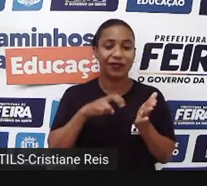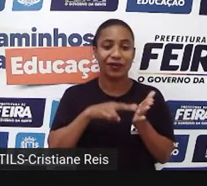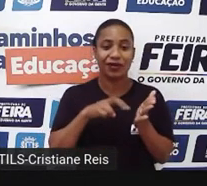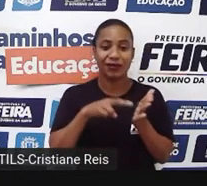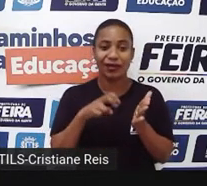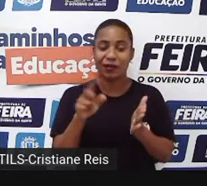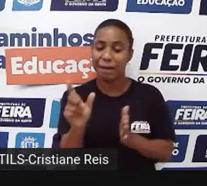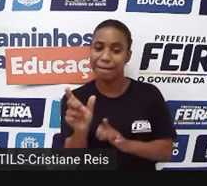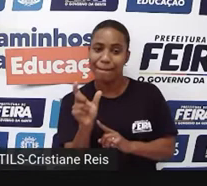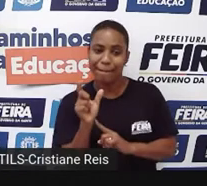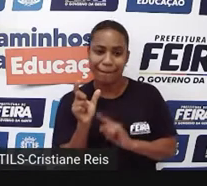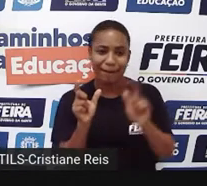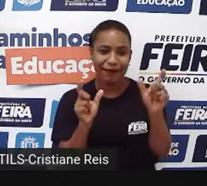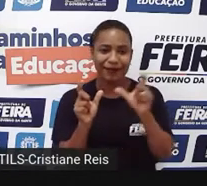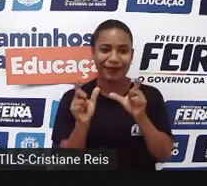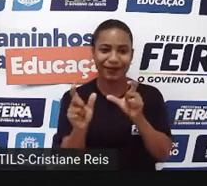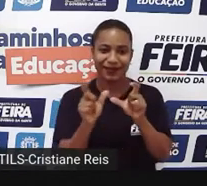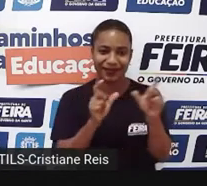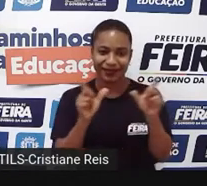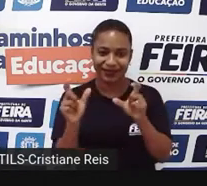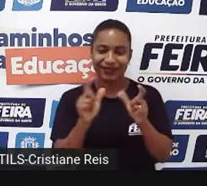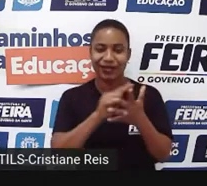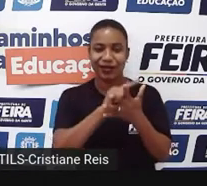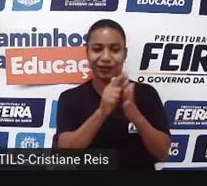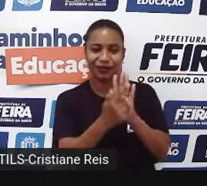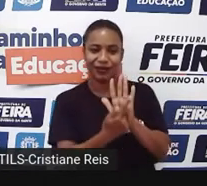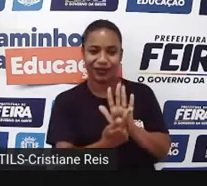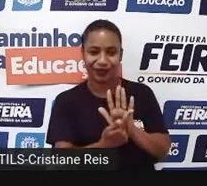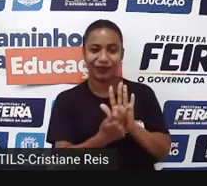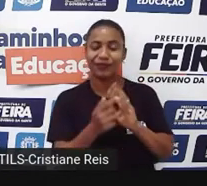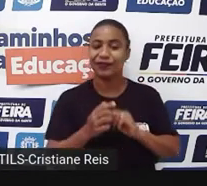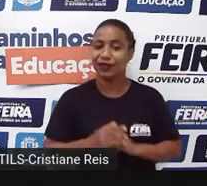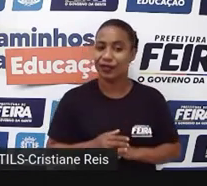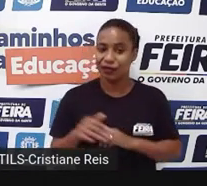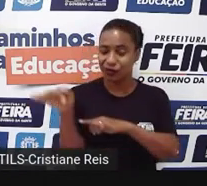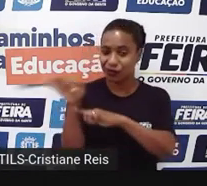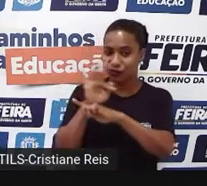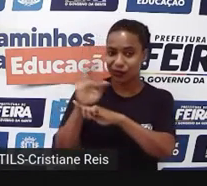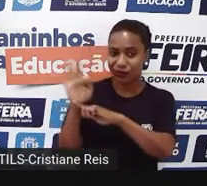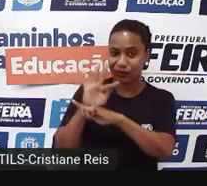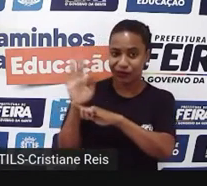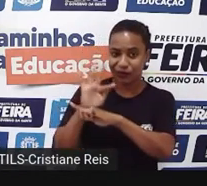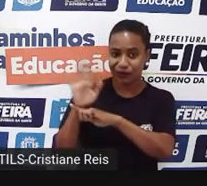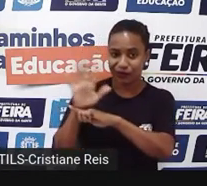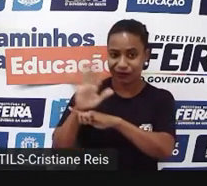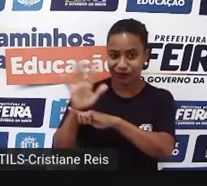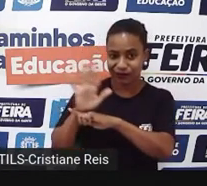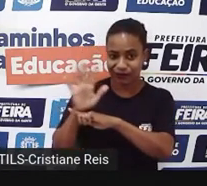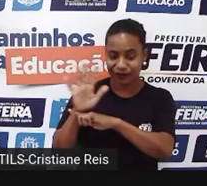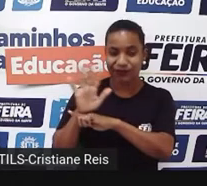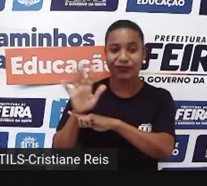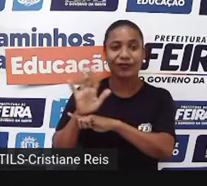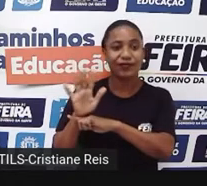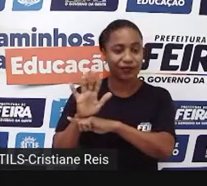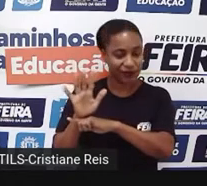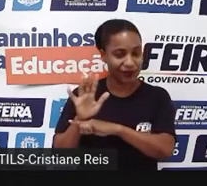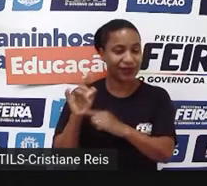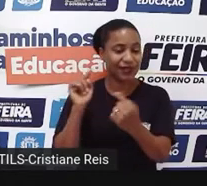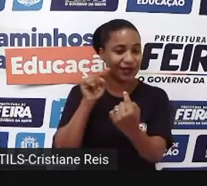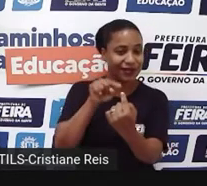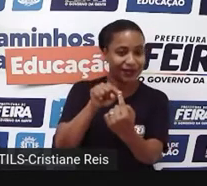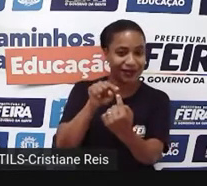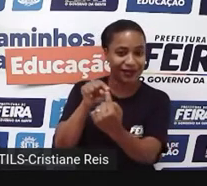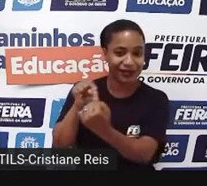no, relacionado aos gêneros, porque os filmes, como eu disse antes, eles se enquadram em alguns